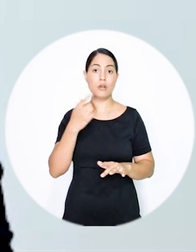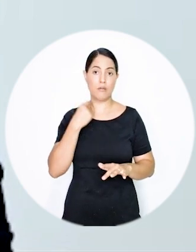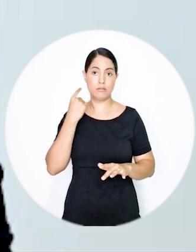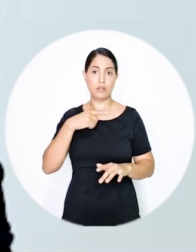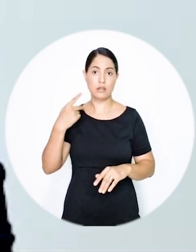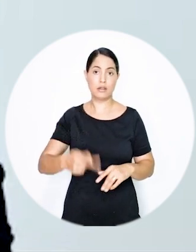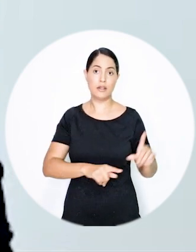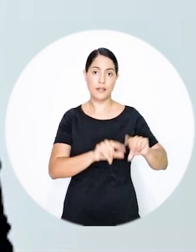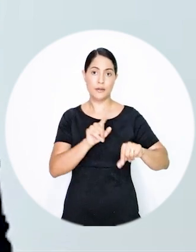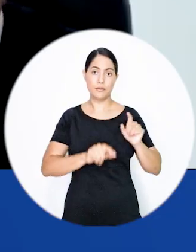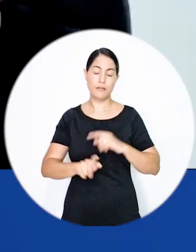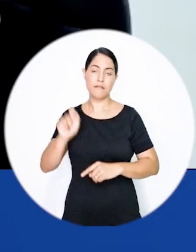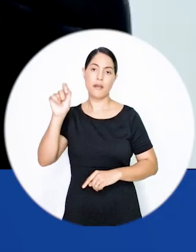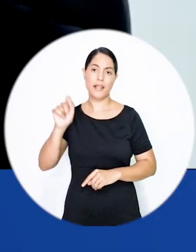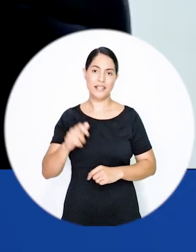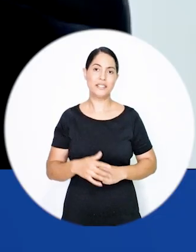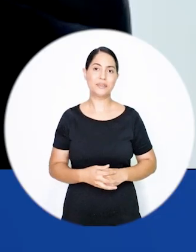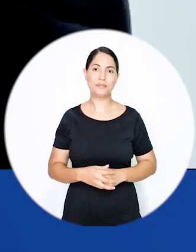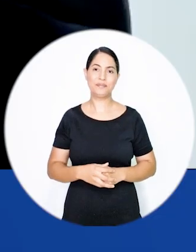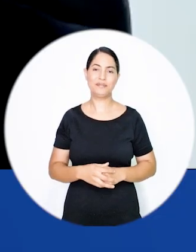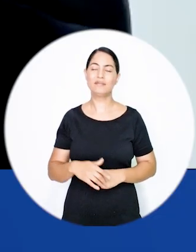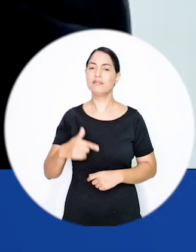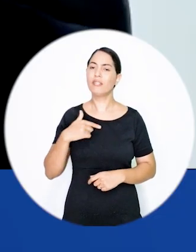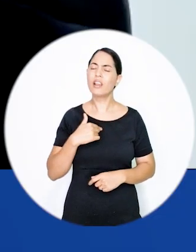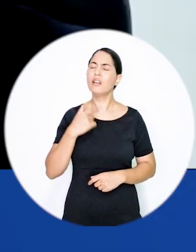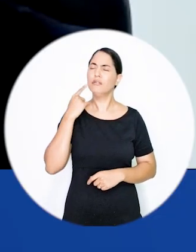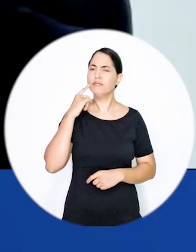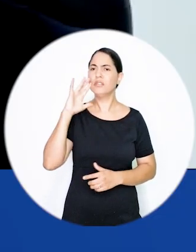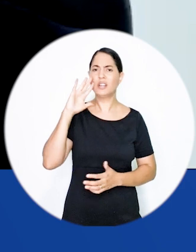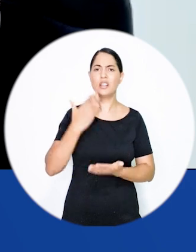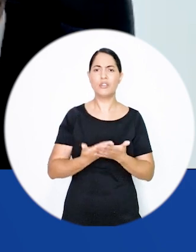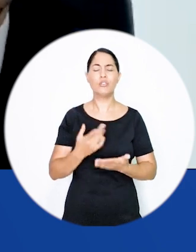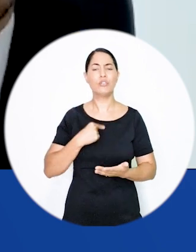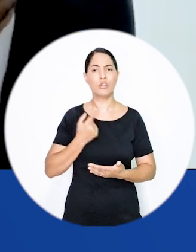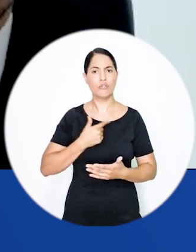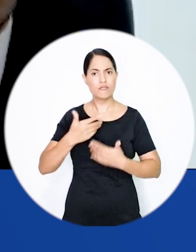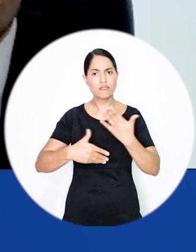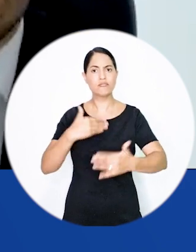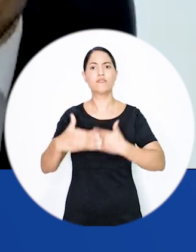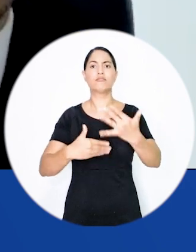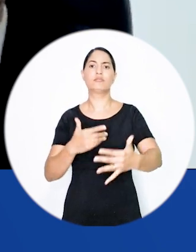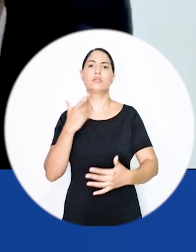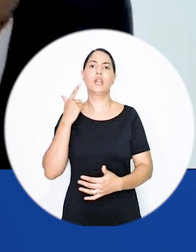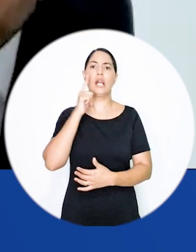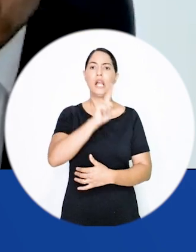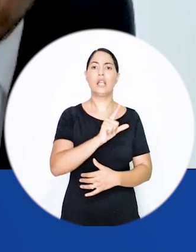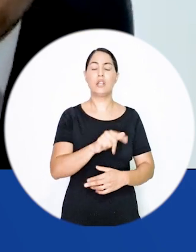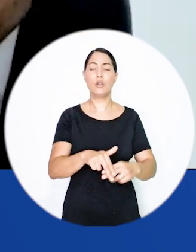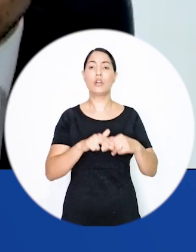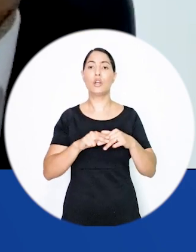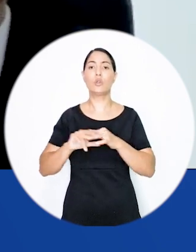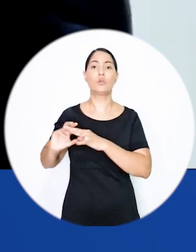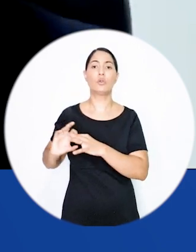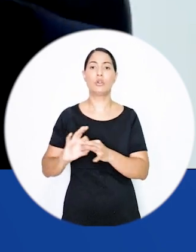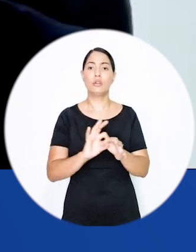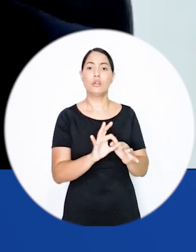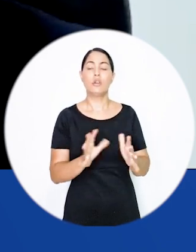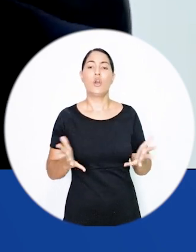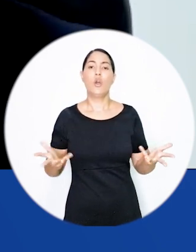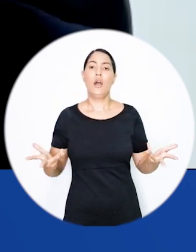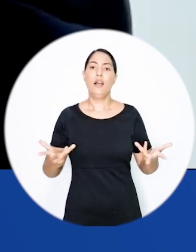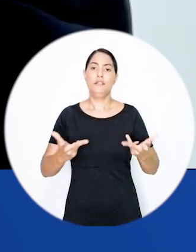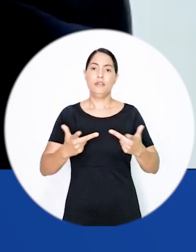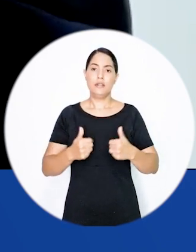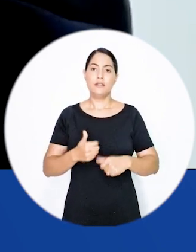oportunidade para os advogados acreanos. Eu penso que uma das áreas que a gente tem avançado muito, o Thiago também, é em relação à